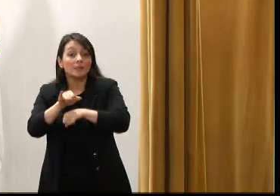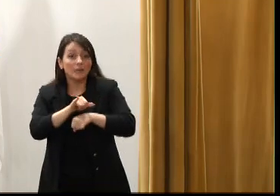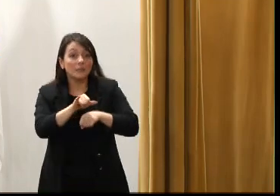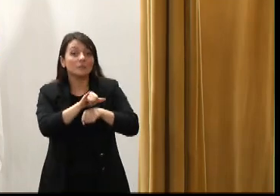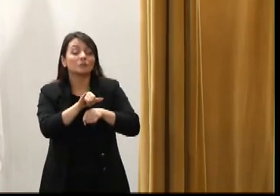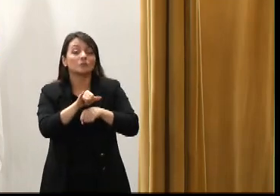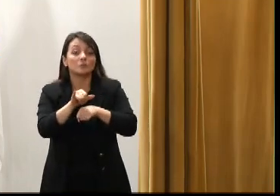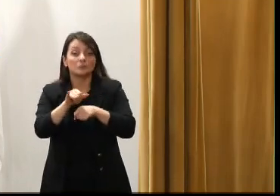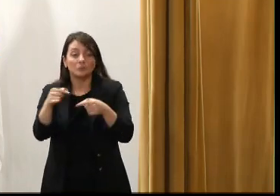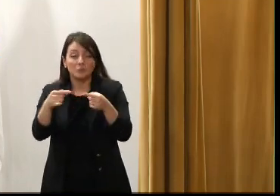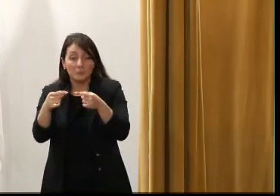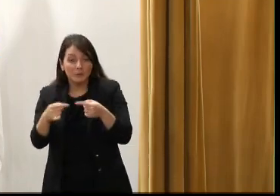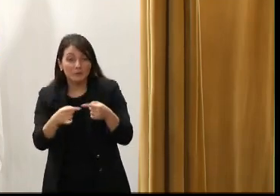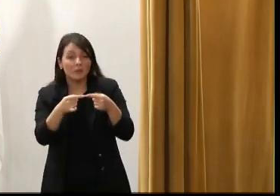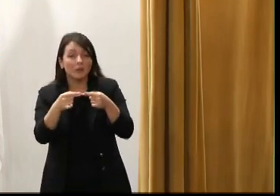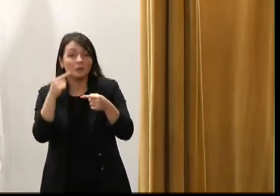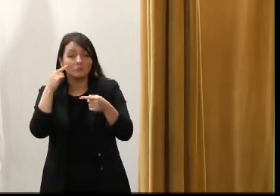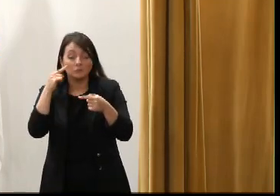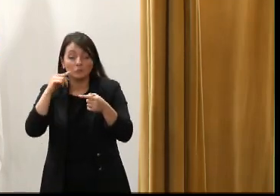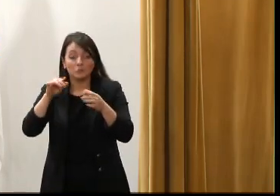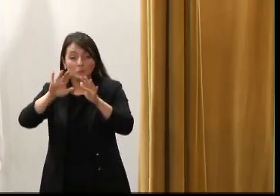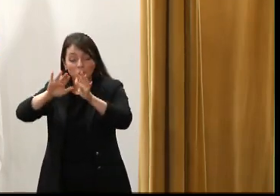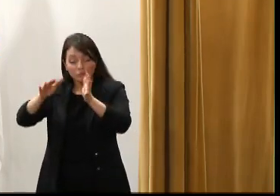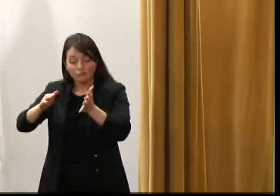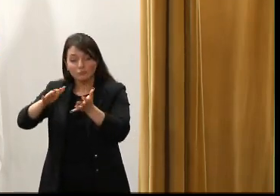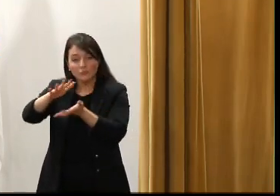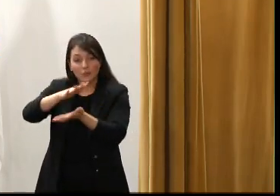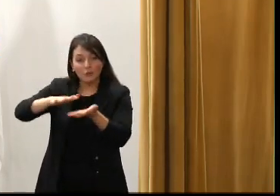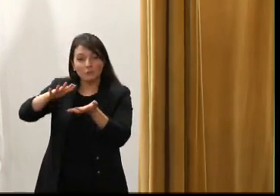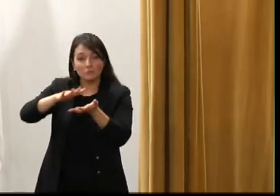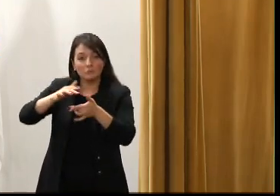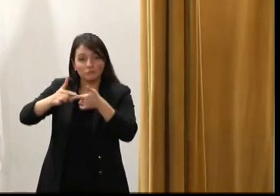alinhadas com serviços ecossistêmicos.